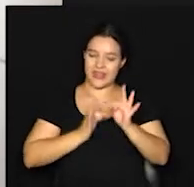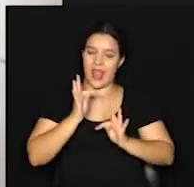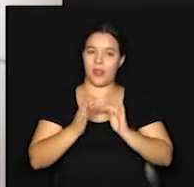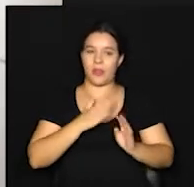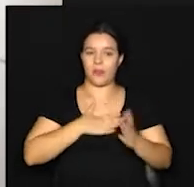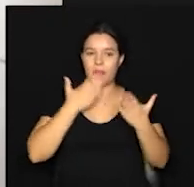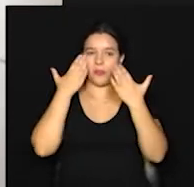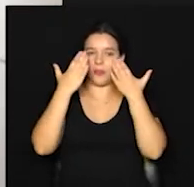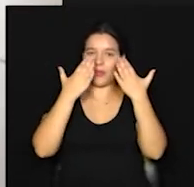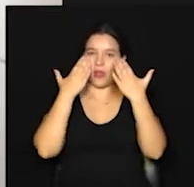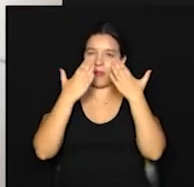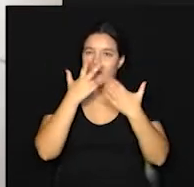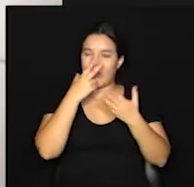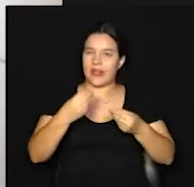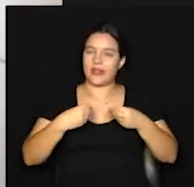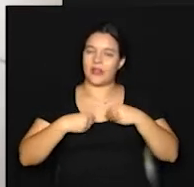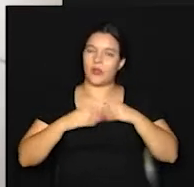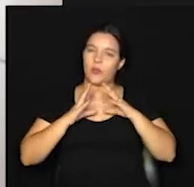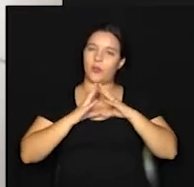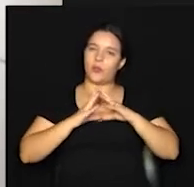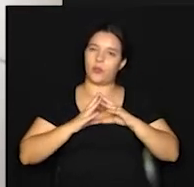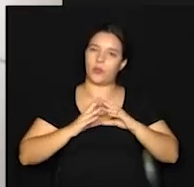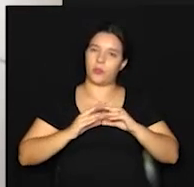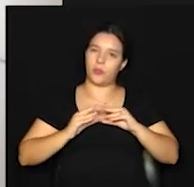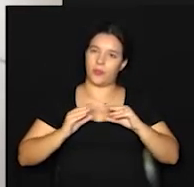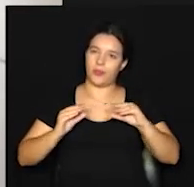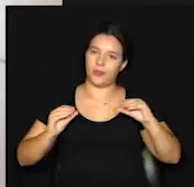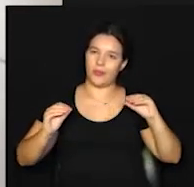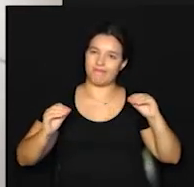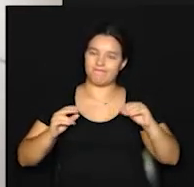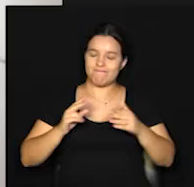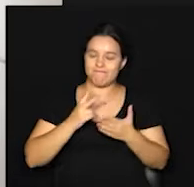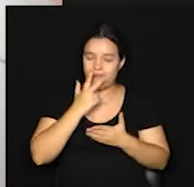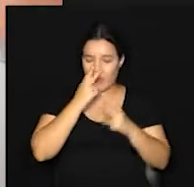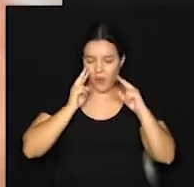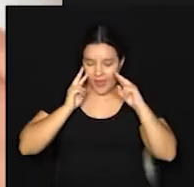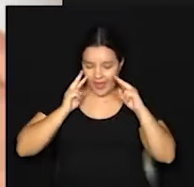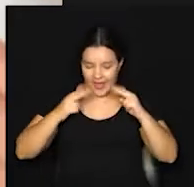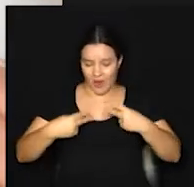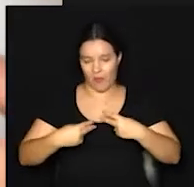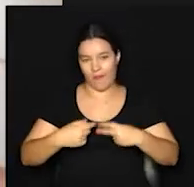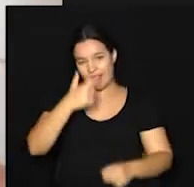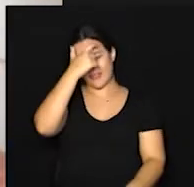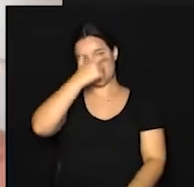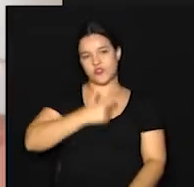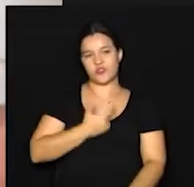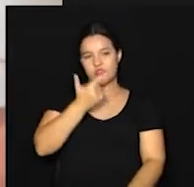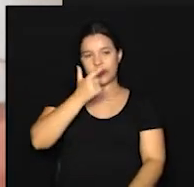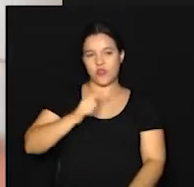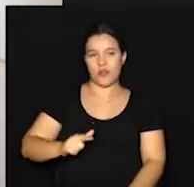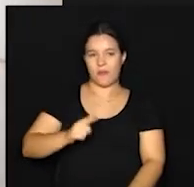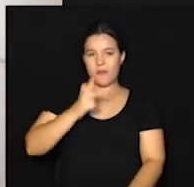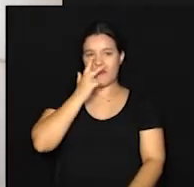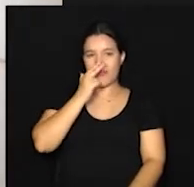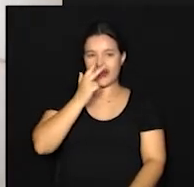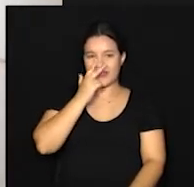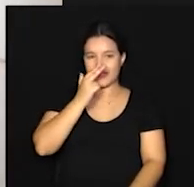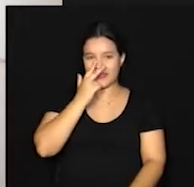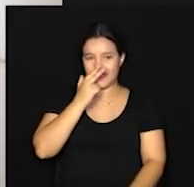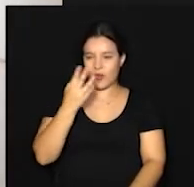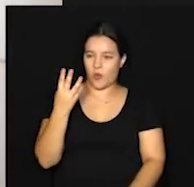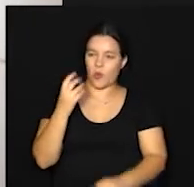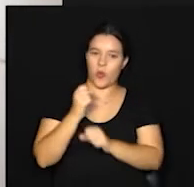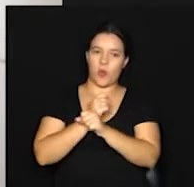como eu fui me reencontrando daquela Silvinha que ficou perdida no passado, porque existia um lapso de